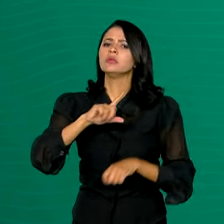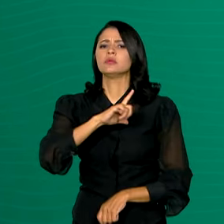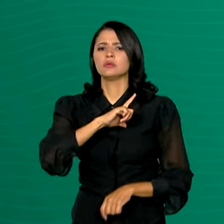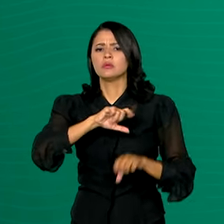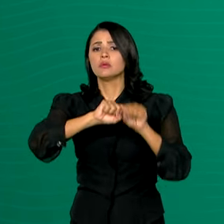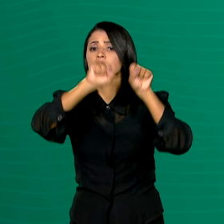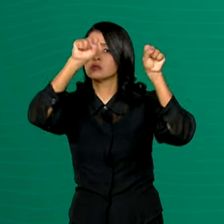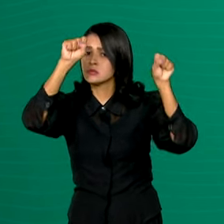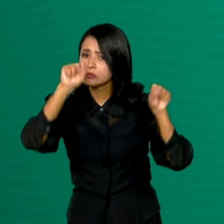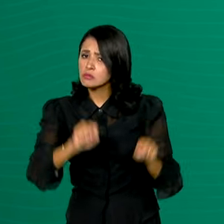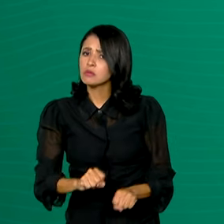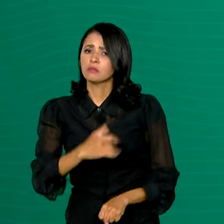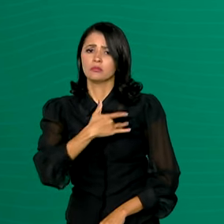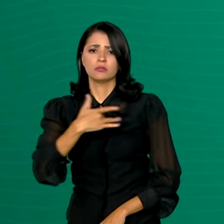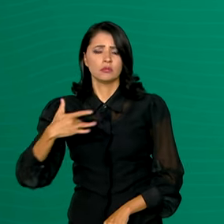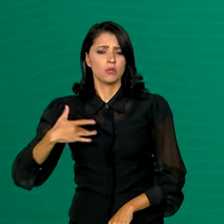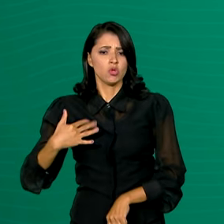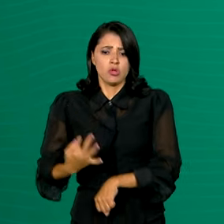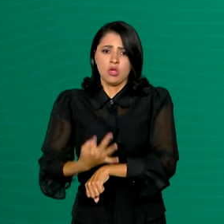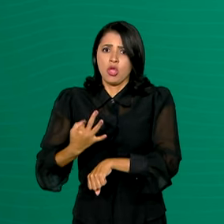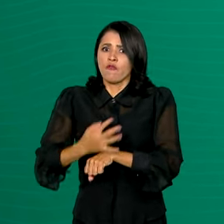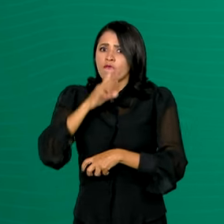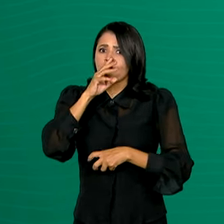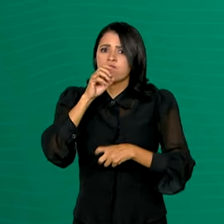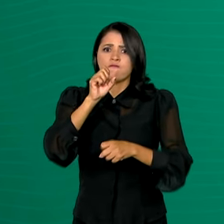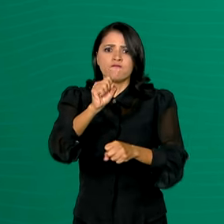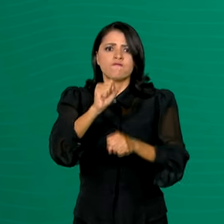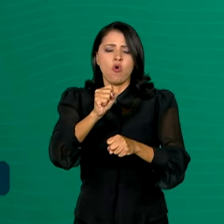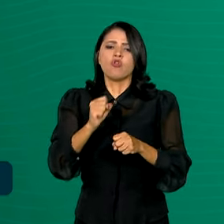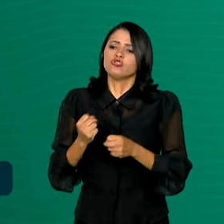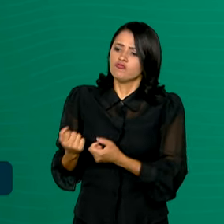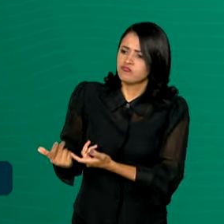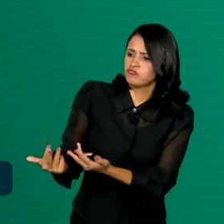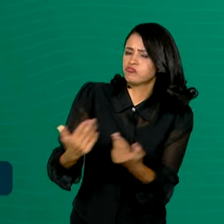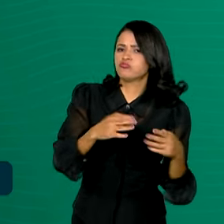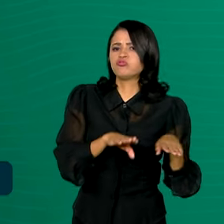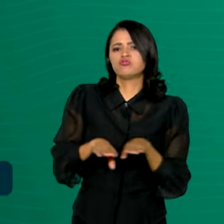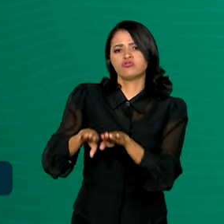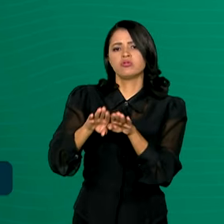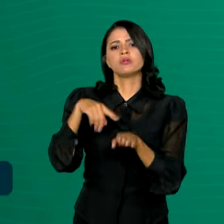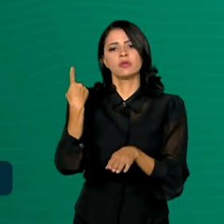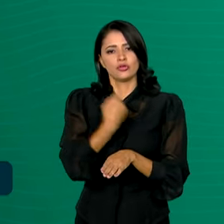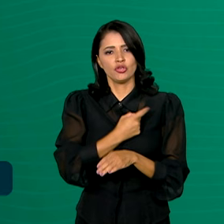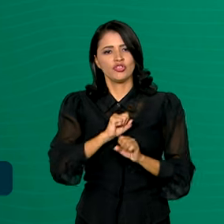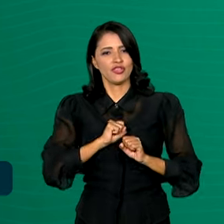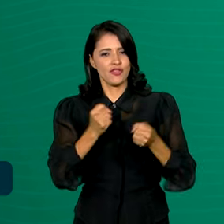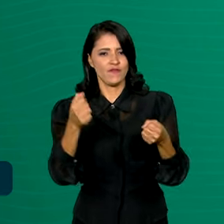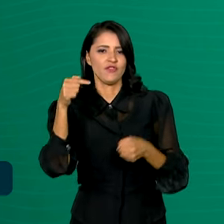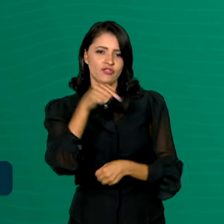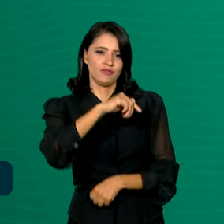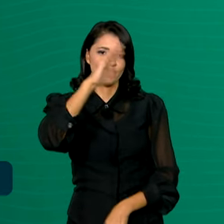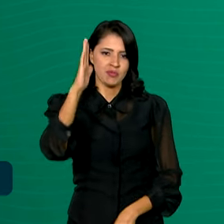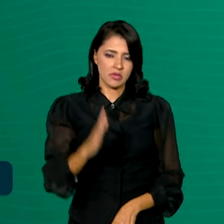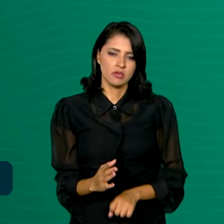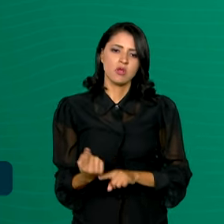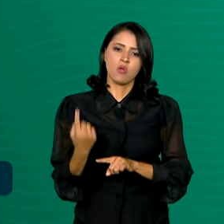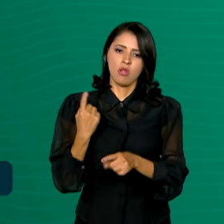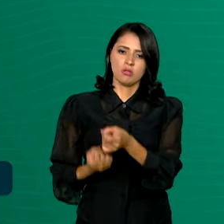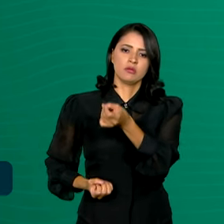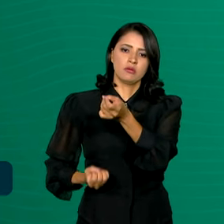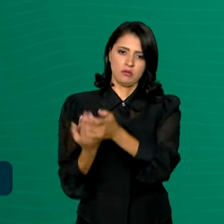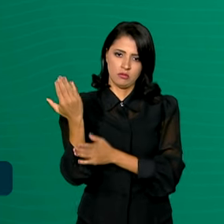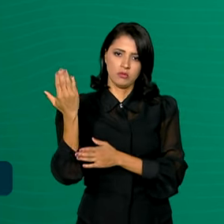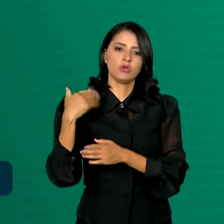saúde resilientes e com equidade, que é o que defendemos no Brasil desde a construção